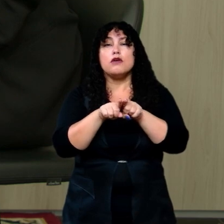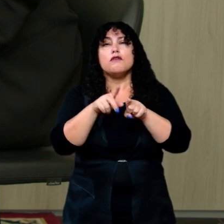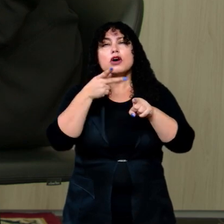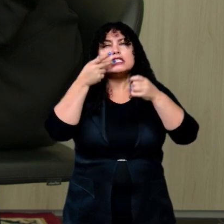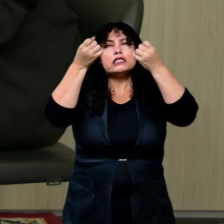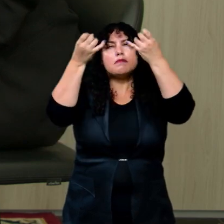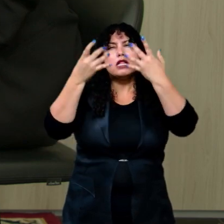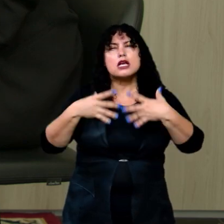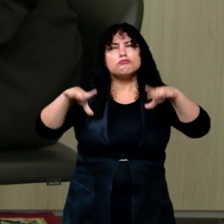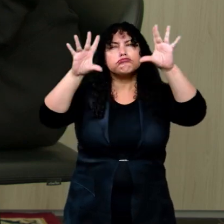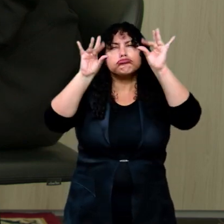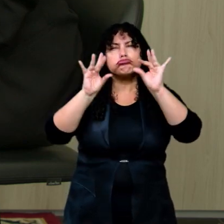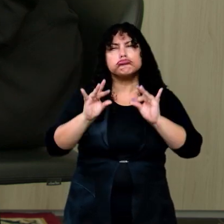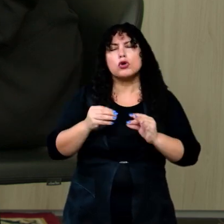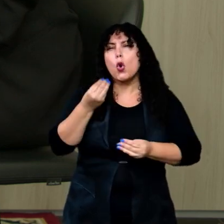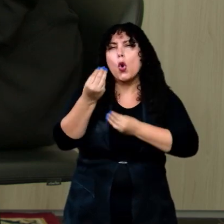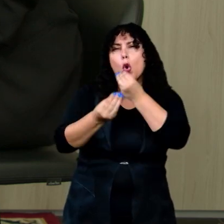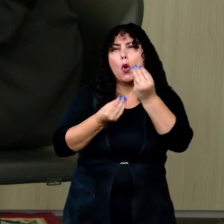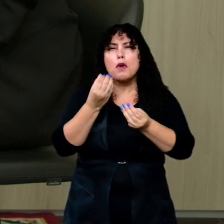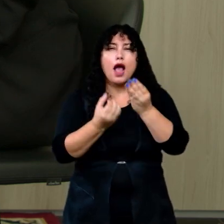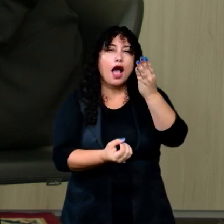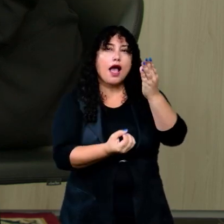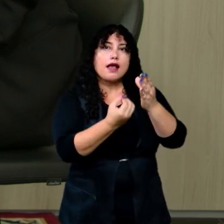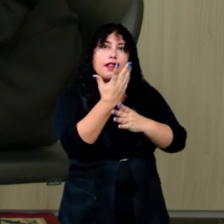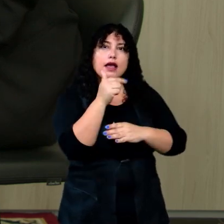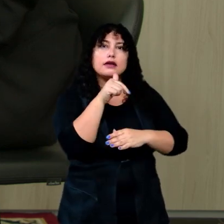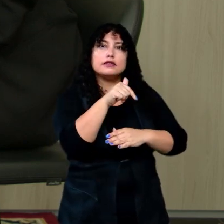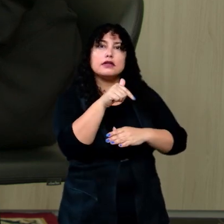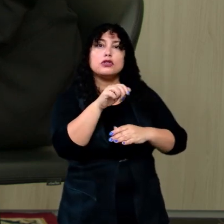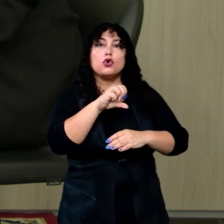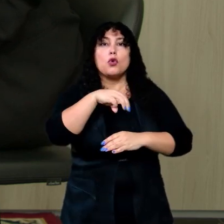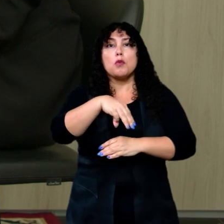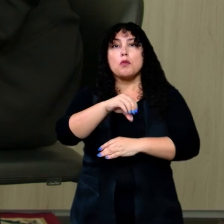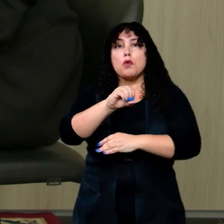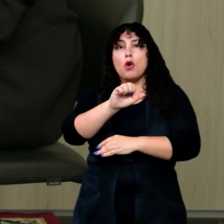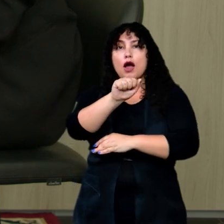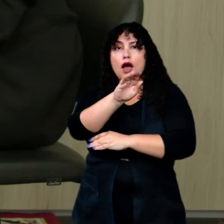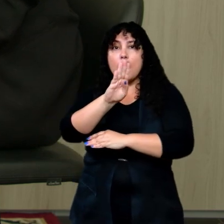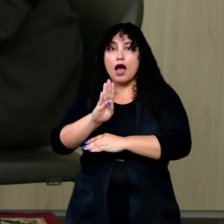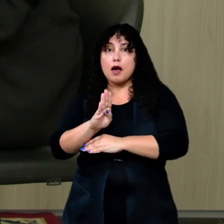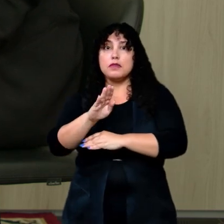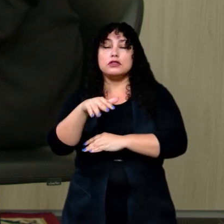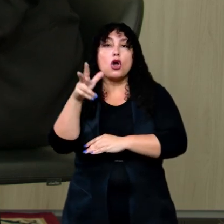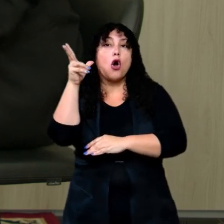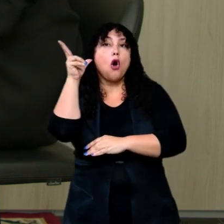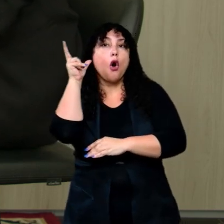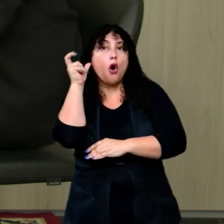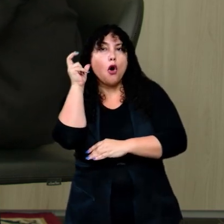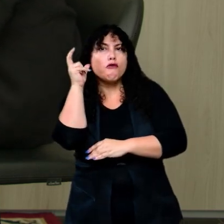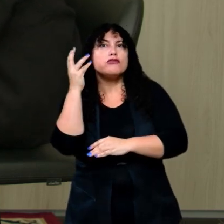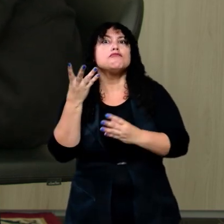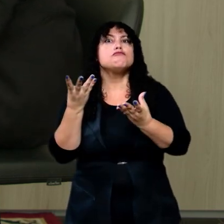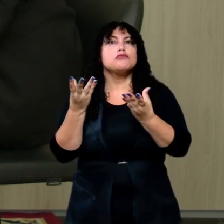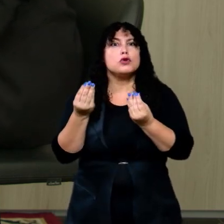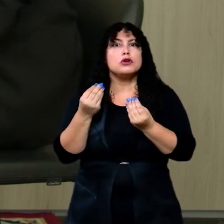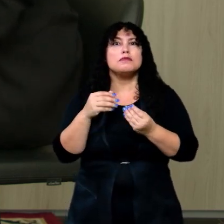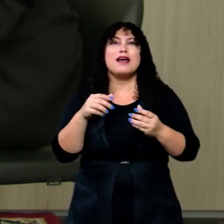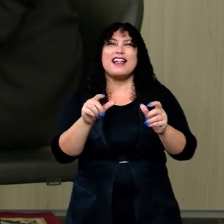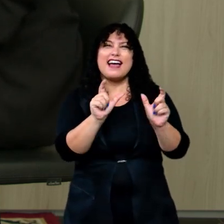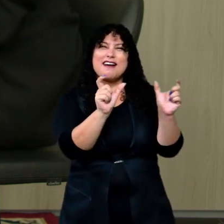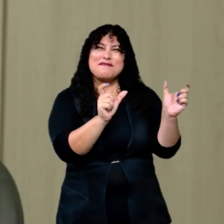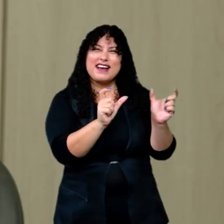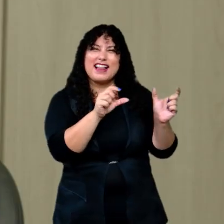pouquinho como que foi a criação desse MOAB, né? Que a gente já ouve falar muito pela sigla, né?